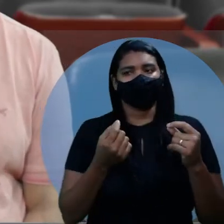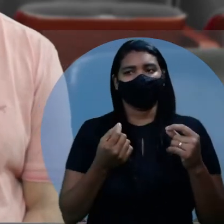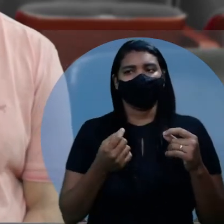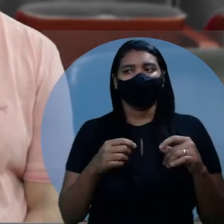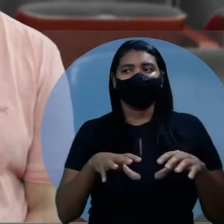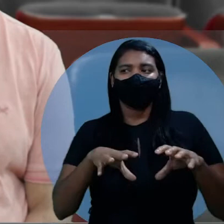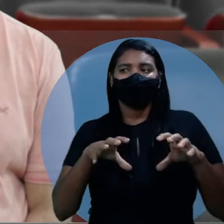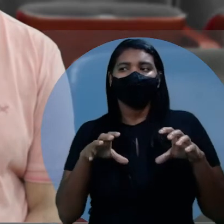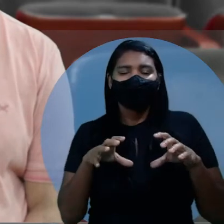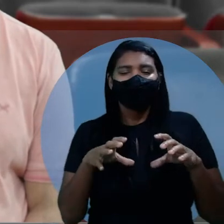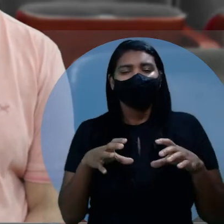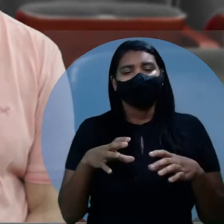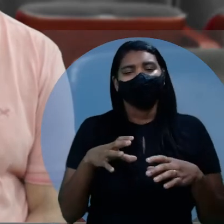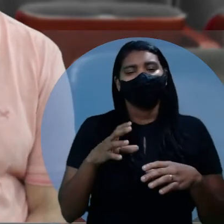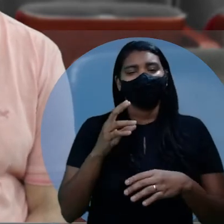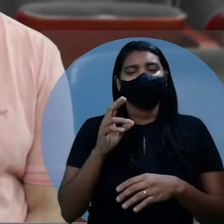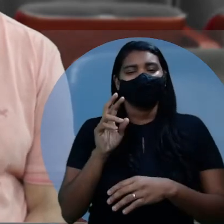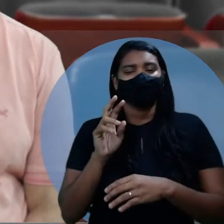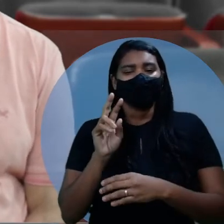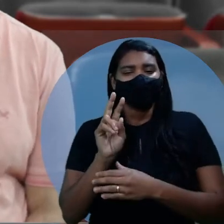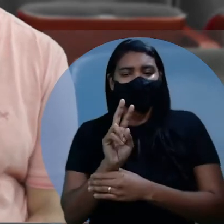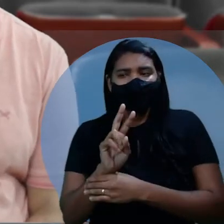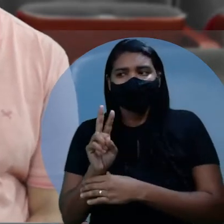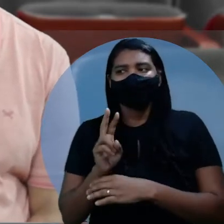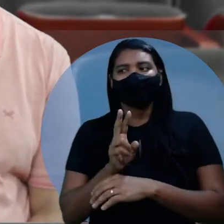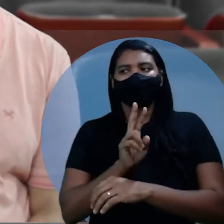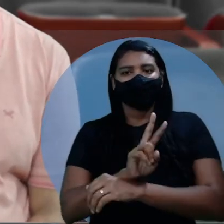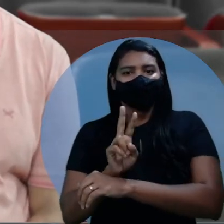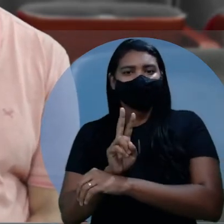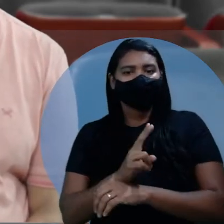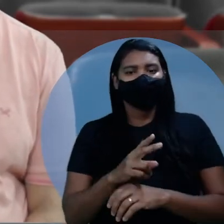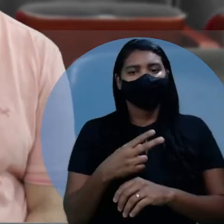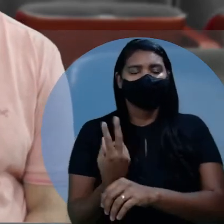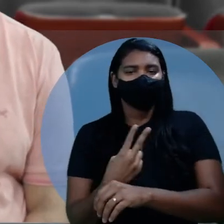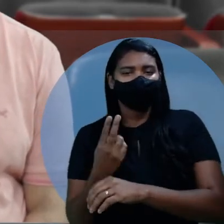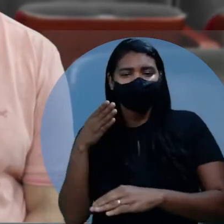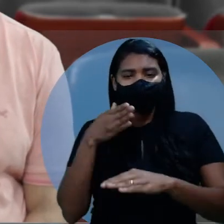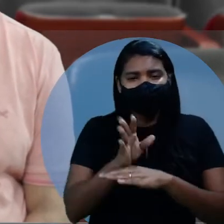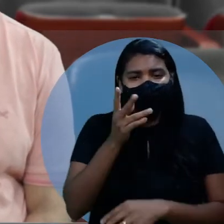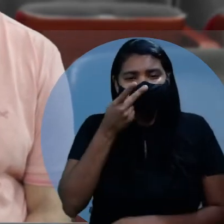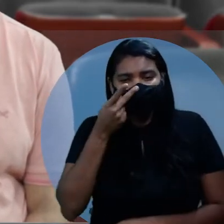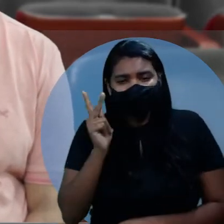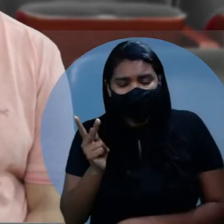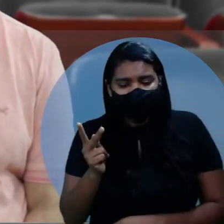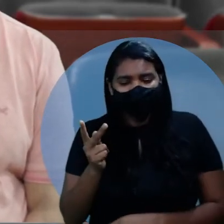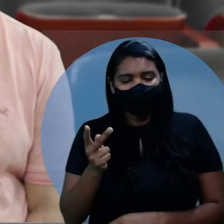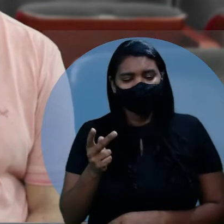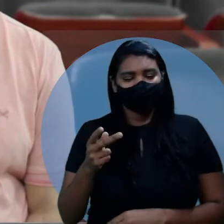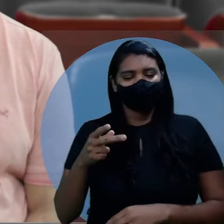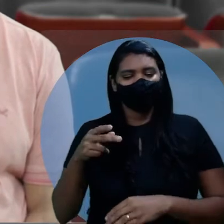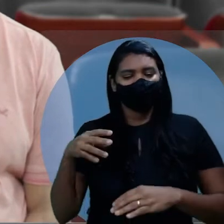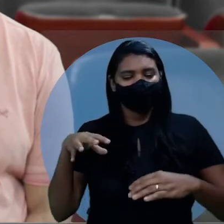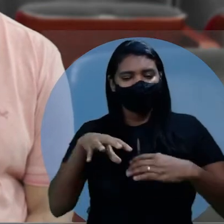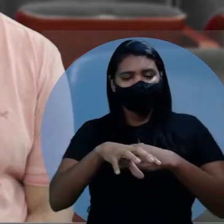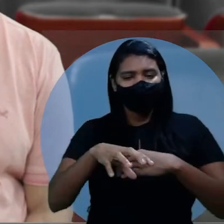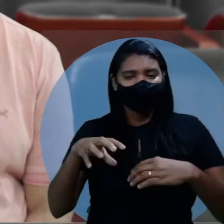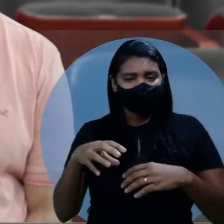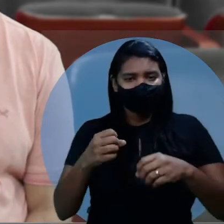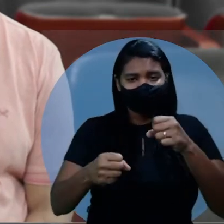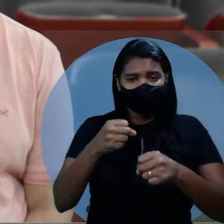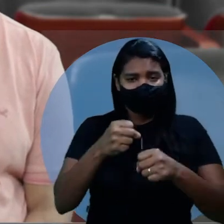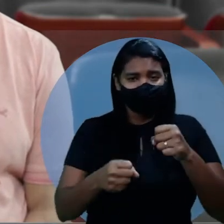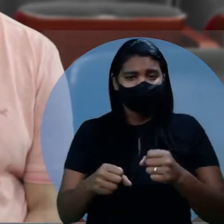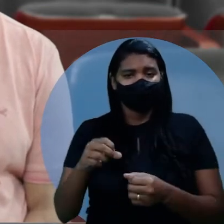por conta da segurança e tal. Então as pessoas procuram ir nos cinemas de shopping para estacionar seu carro. E aí esse conceito de cinema